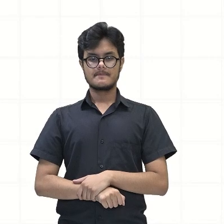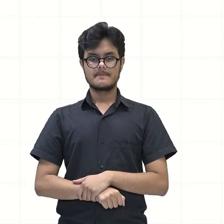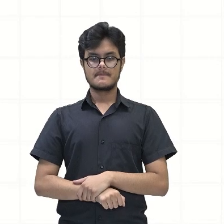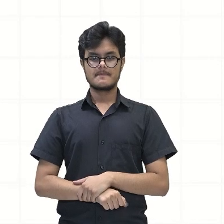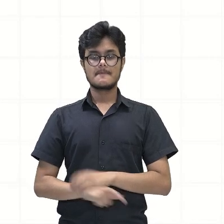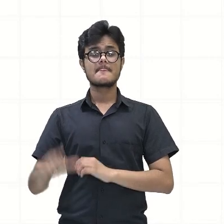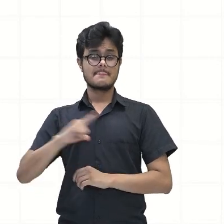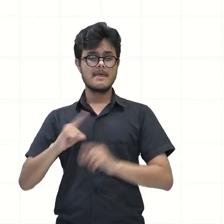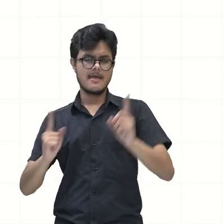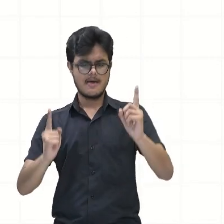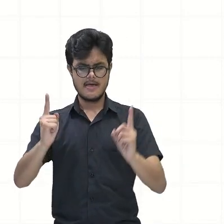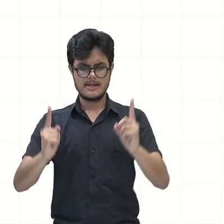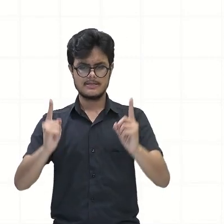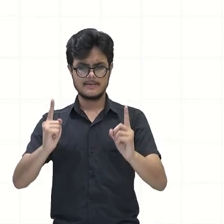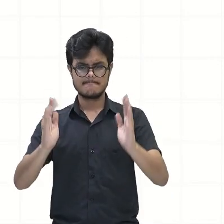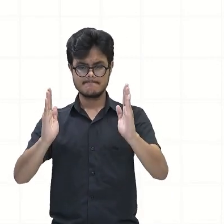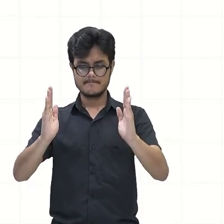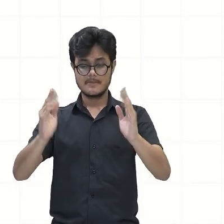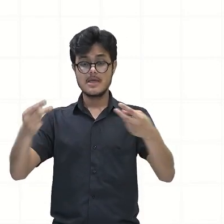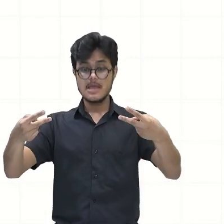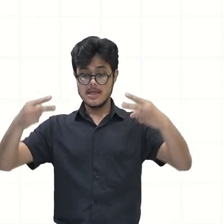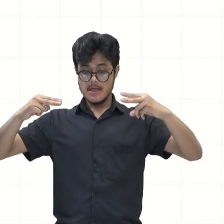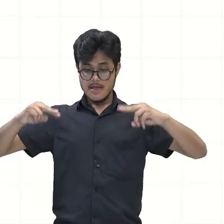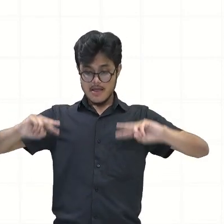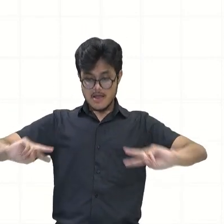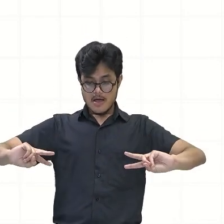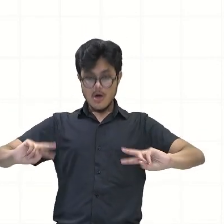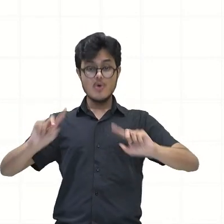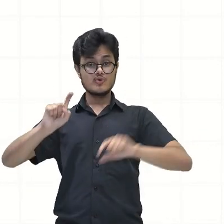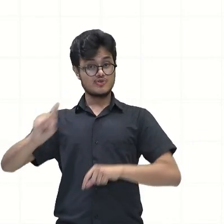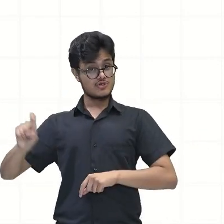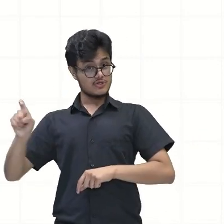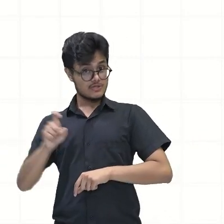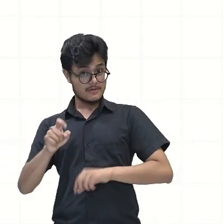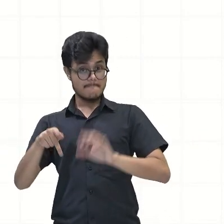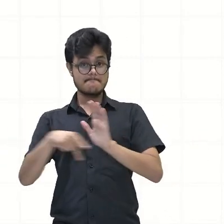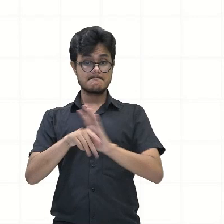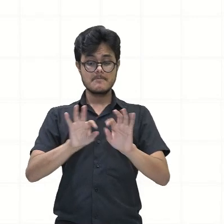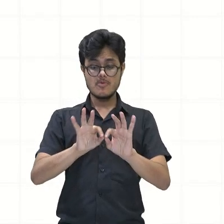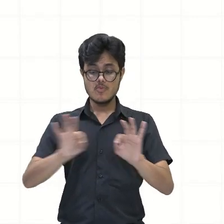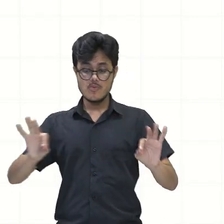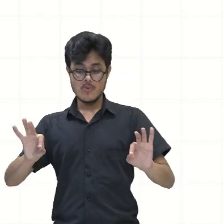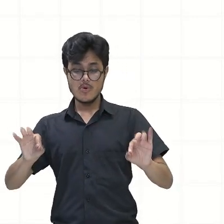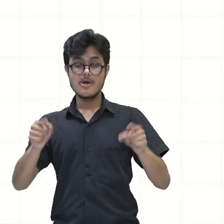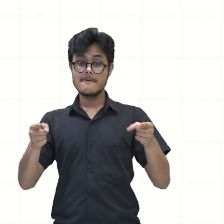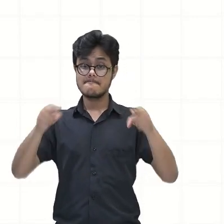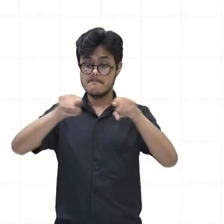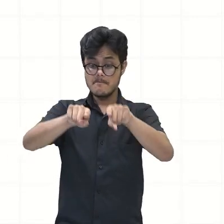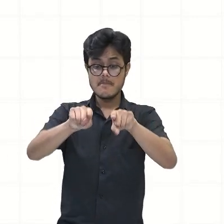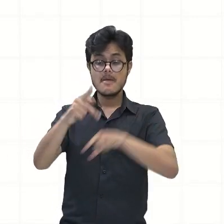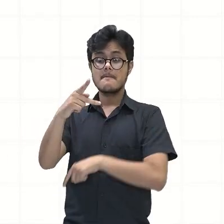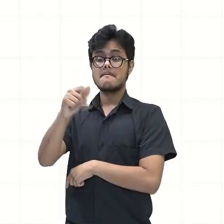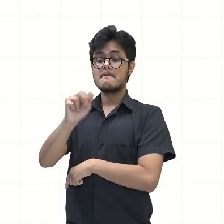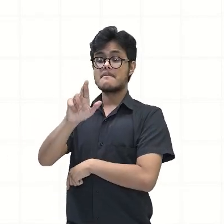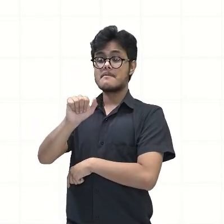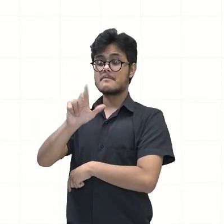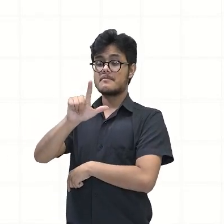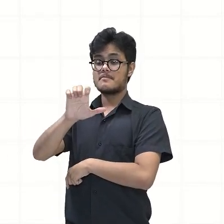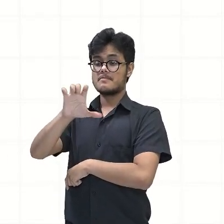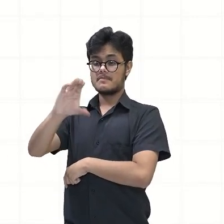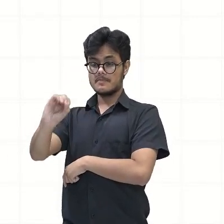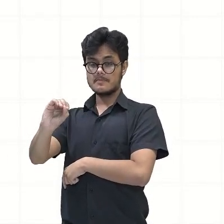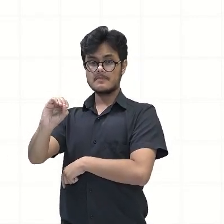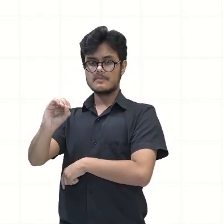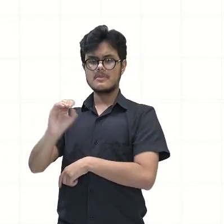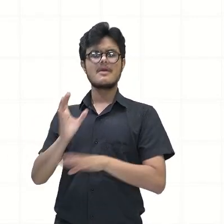segmento. E ele é paralelo ao eixo do X, né? Então, olha só, é bem fácil calcular a distância,